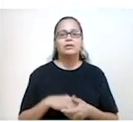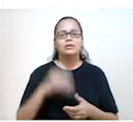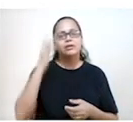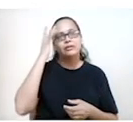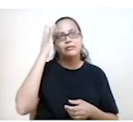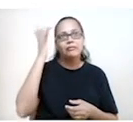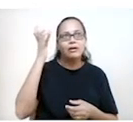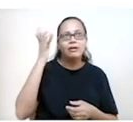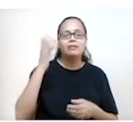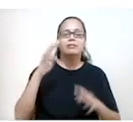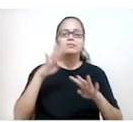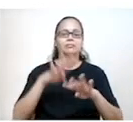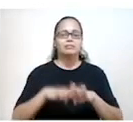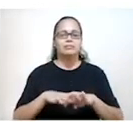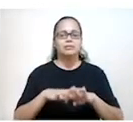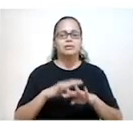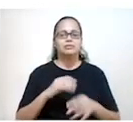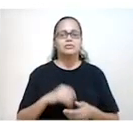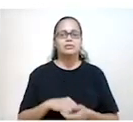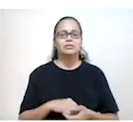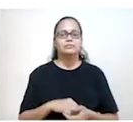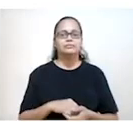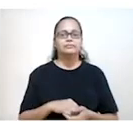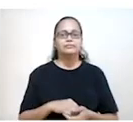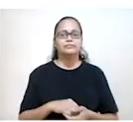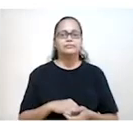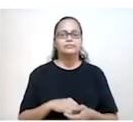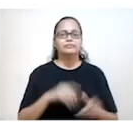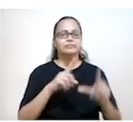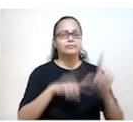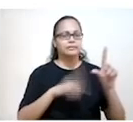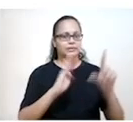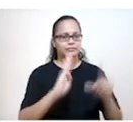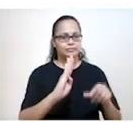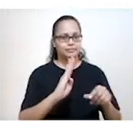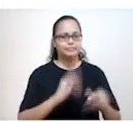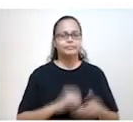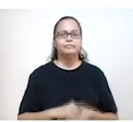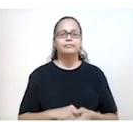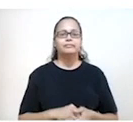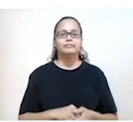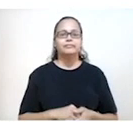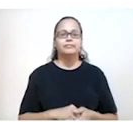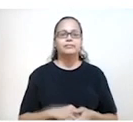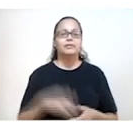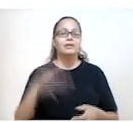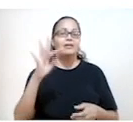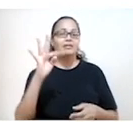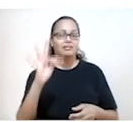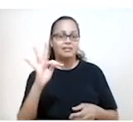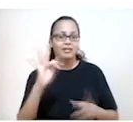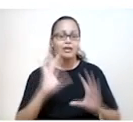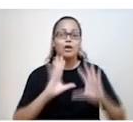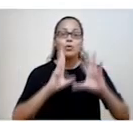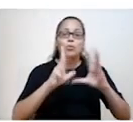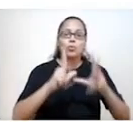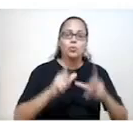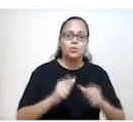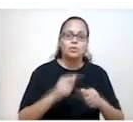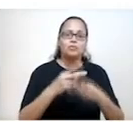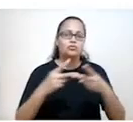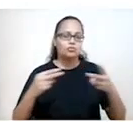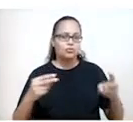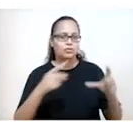facilidade em matemática. E assim é todo mundo. Tem B. chamando de T o total de elementos em uma